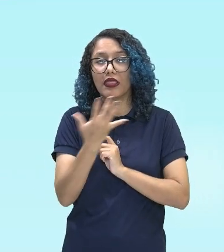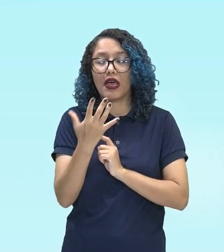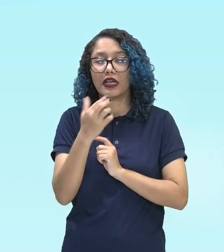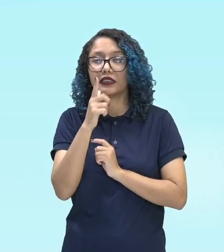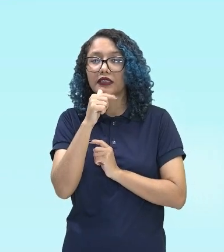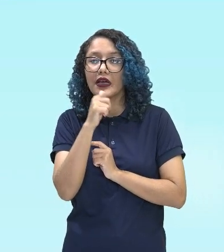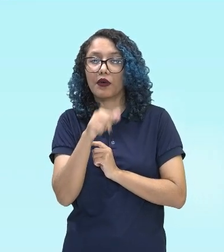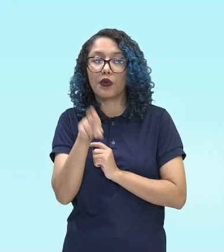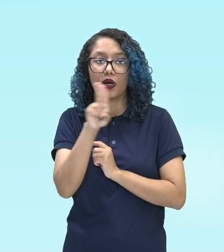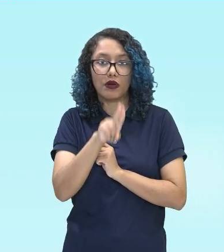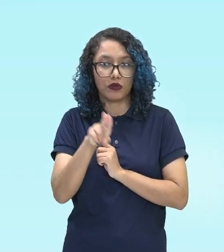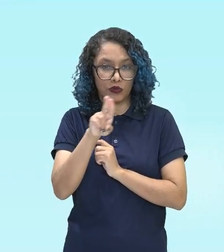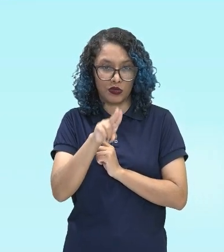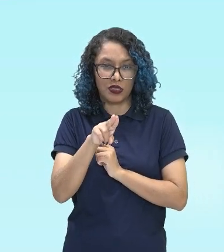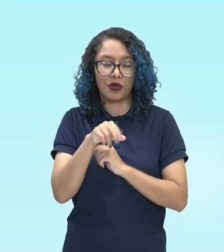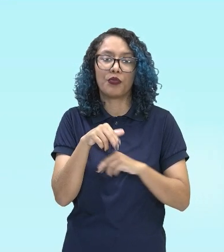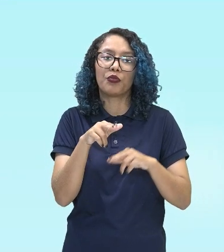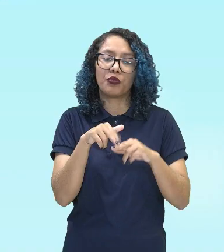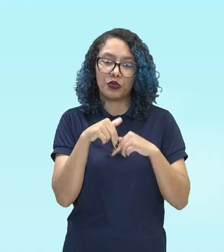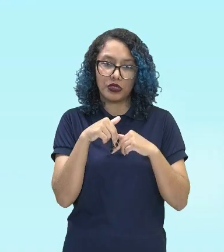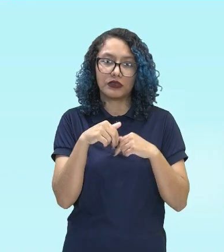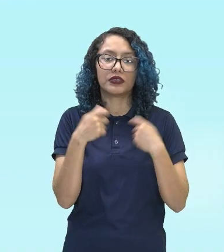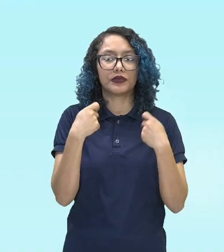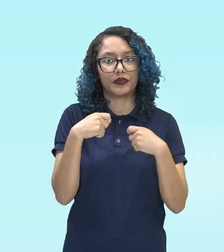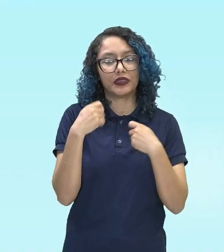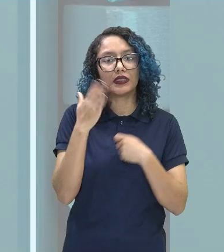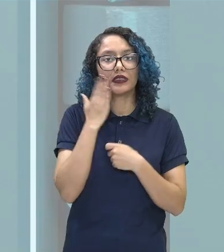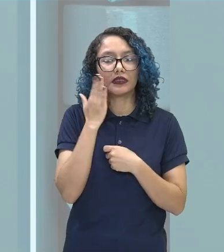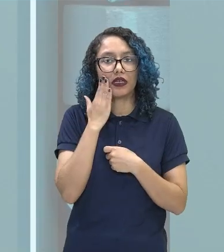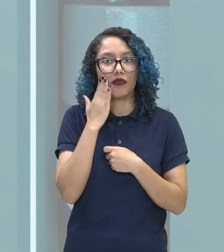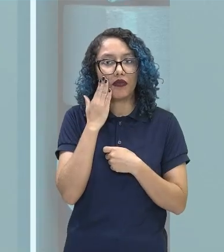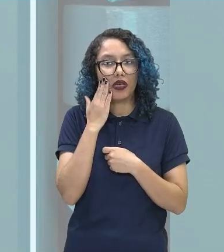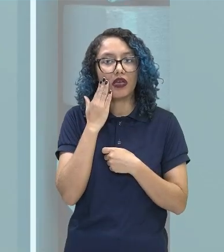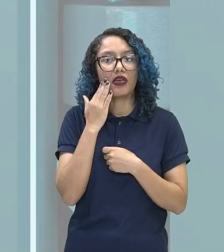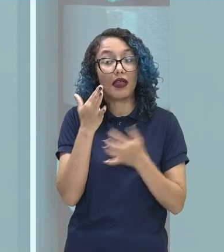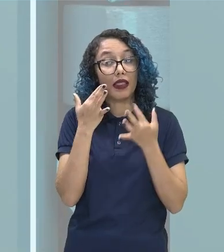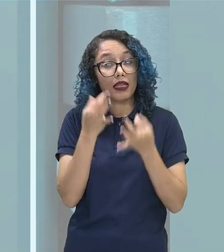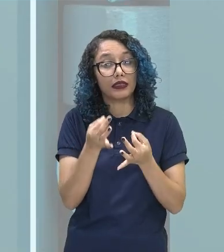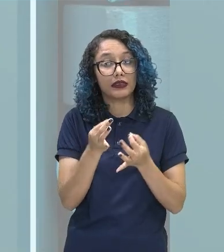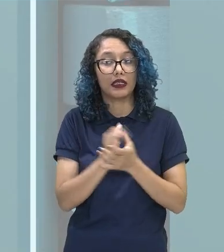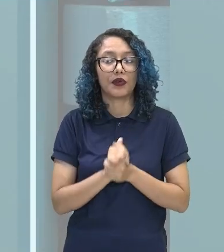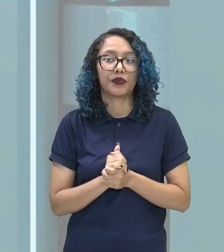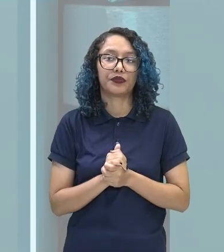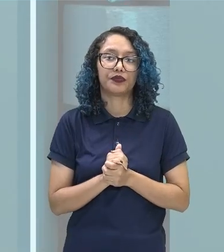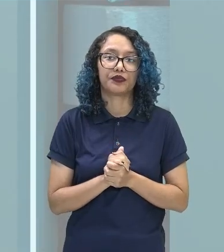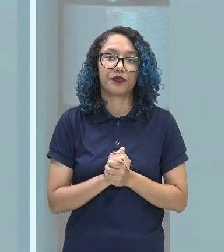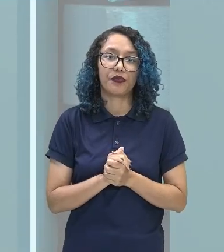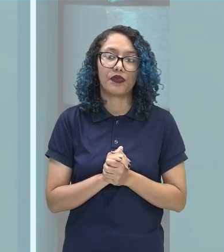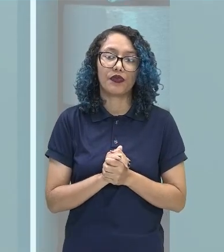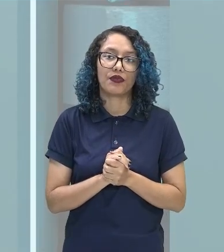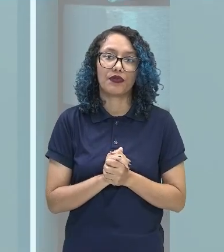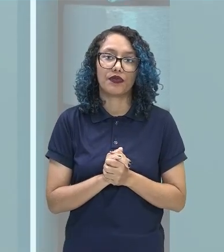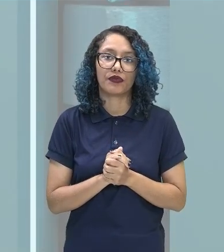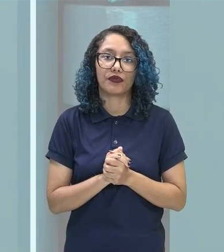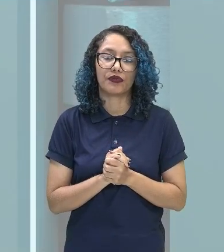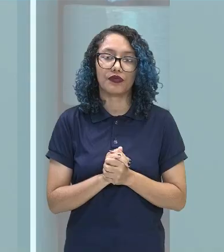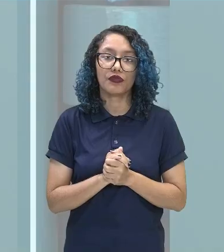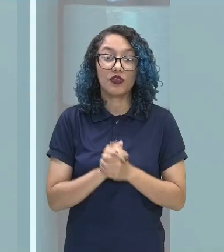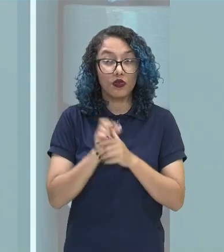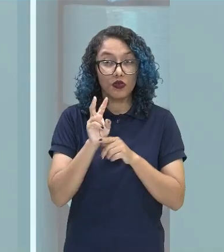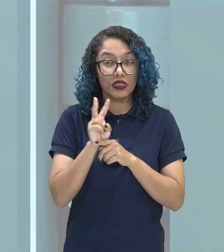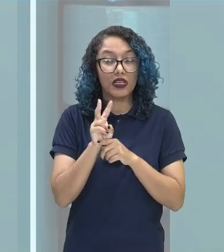isso, a necessidade, né, da gente cuidar e saber, né?